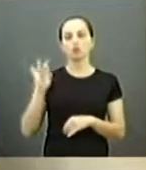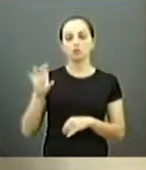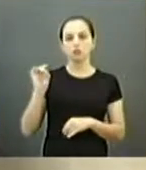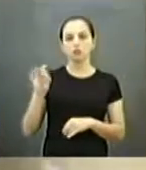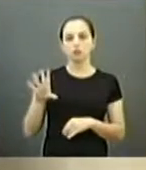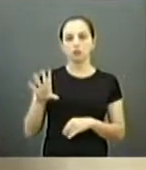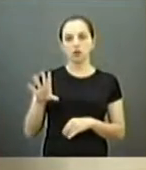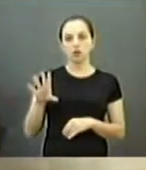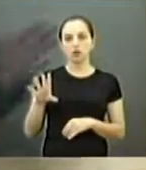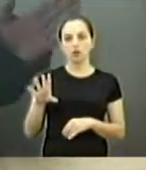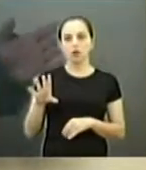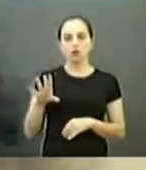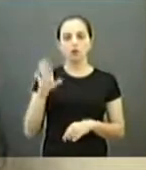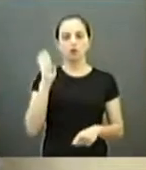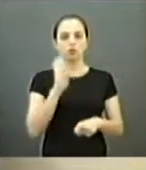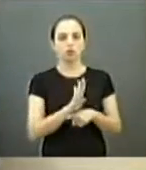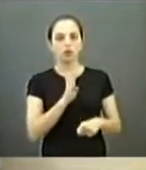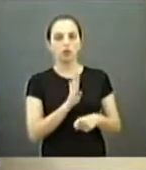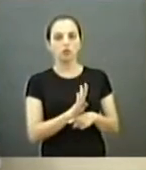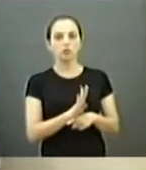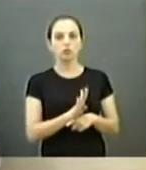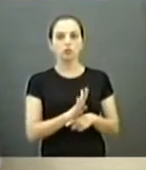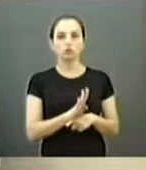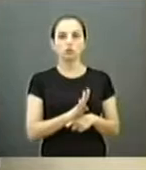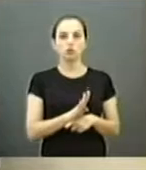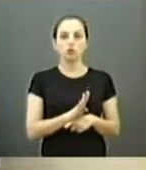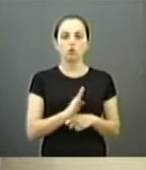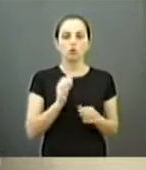Reabilitação, perto dos centralizados.